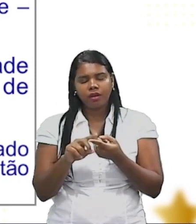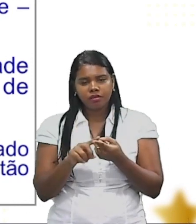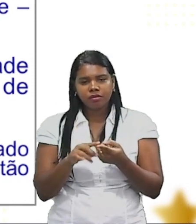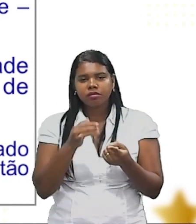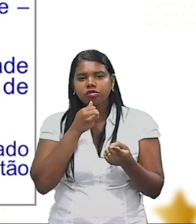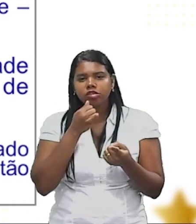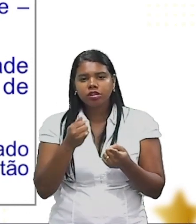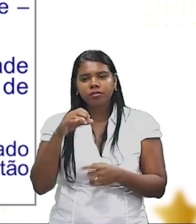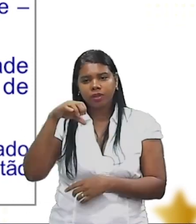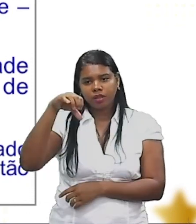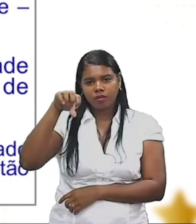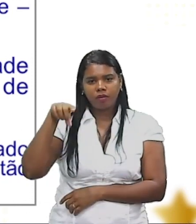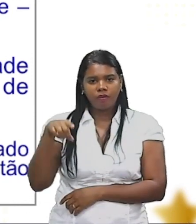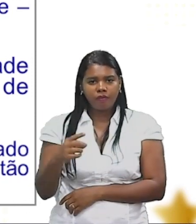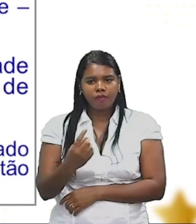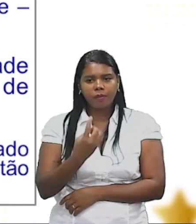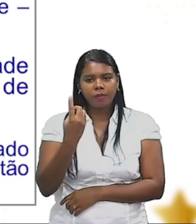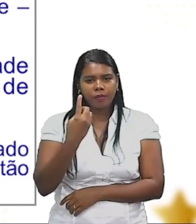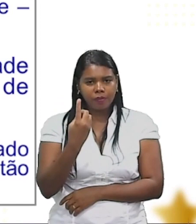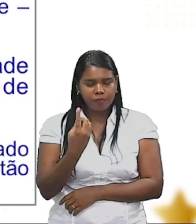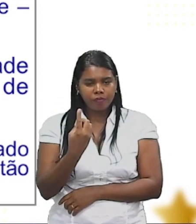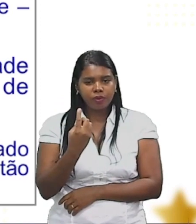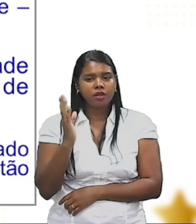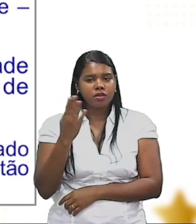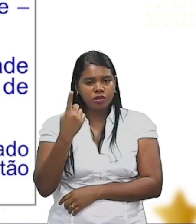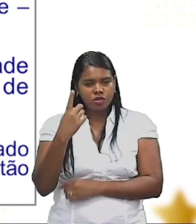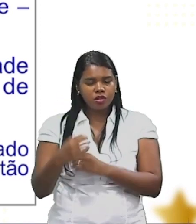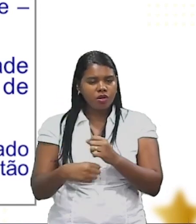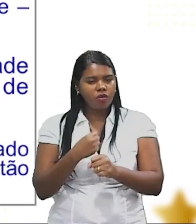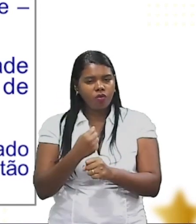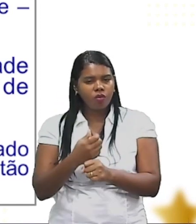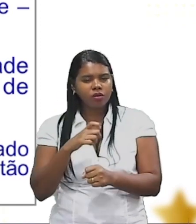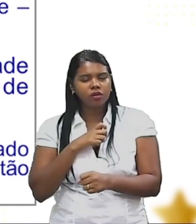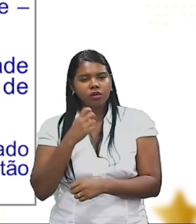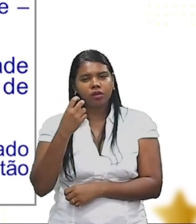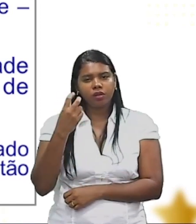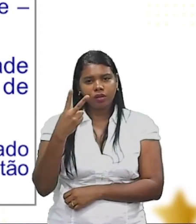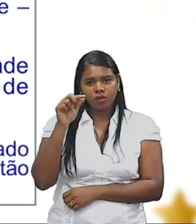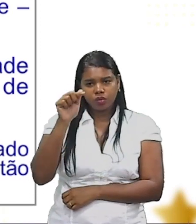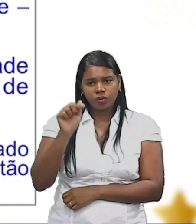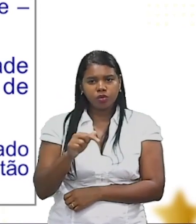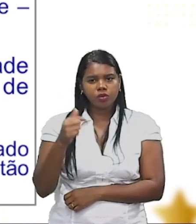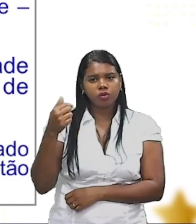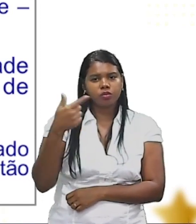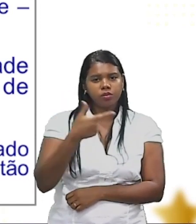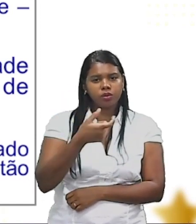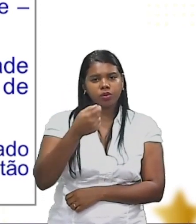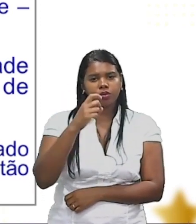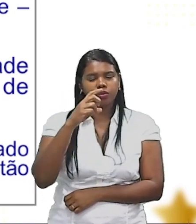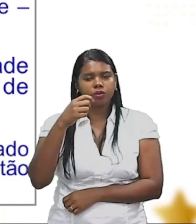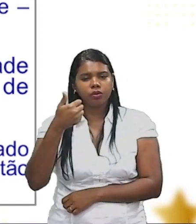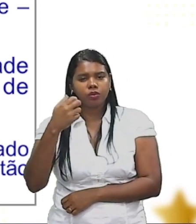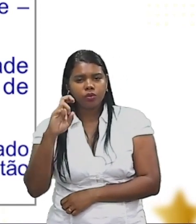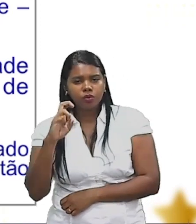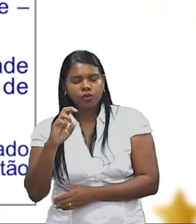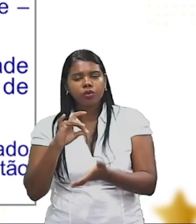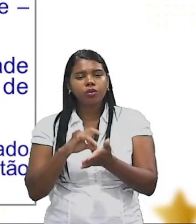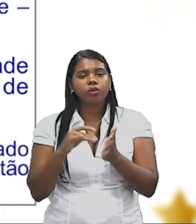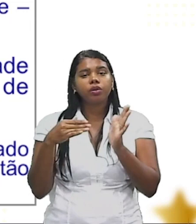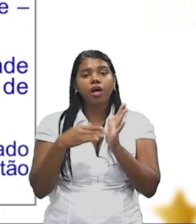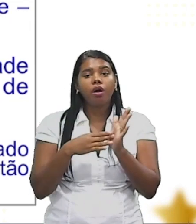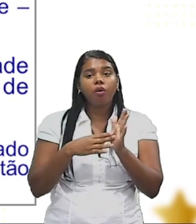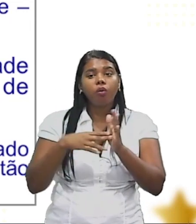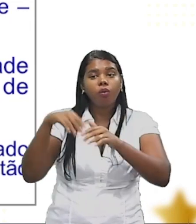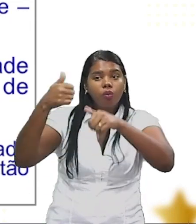A 9001, quando tem um ano, se vocês perceberem, tem assim, 2 pontos 2015. Por quê? Porque é o ano da última